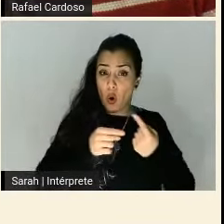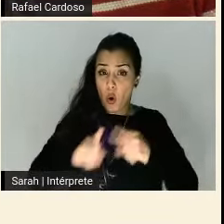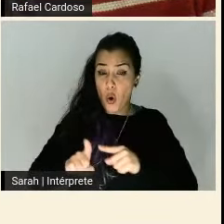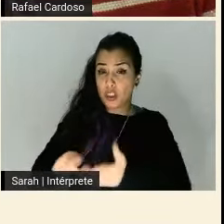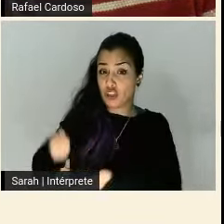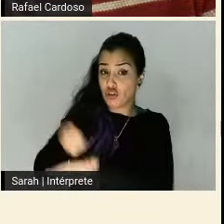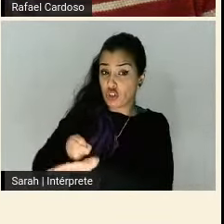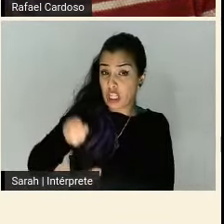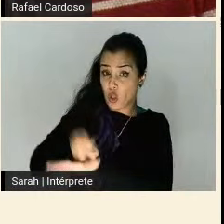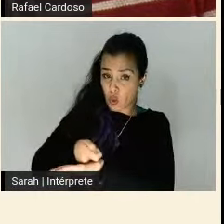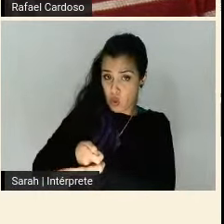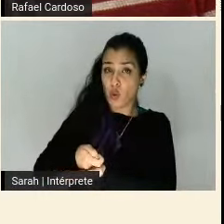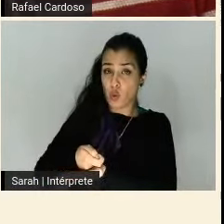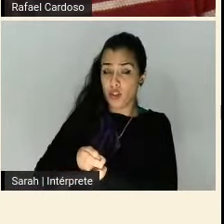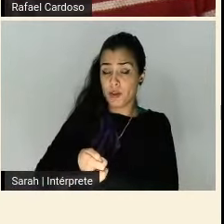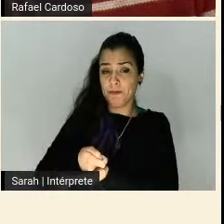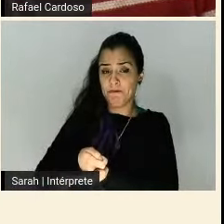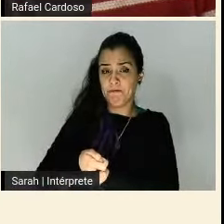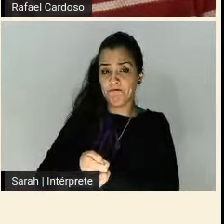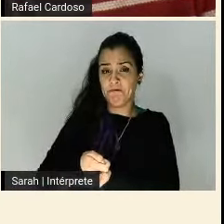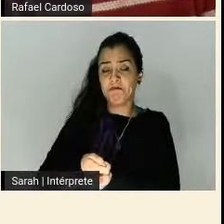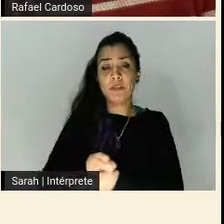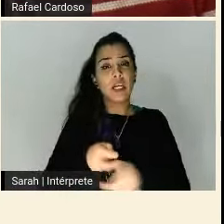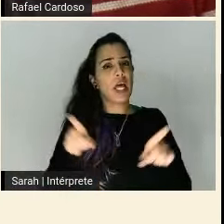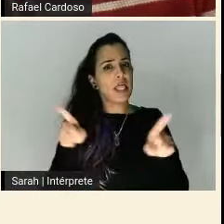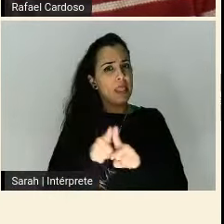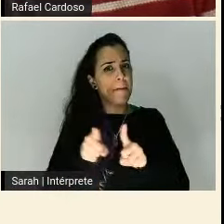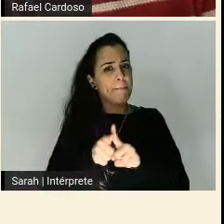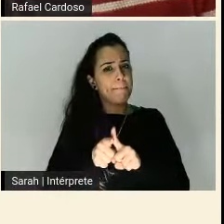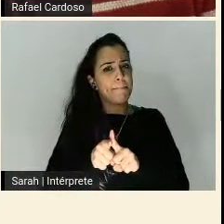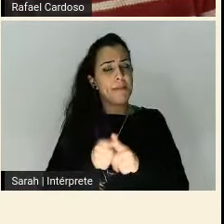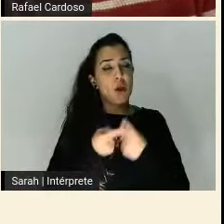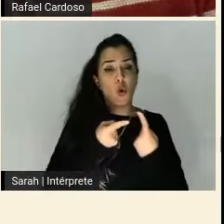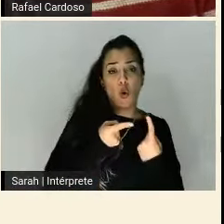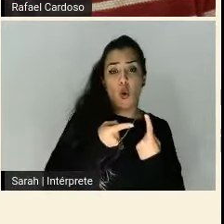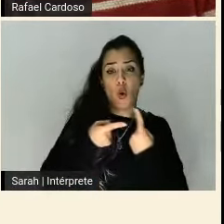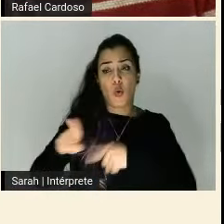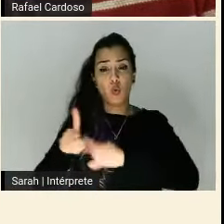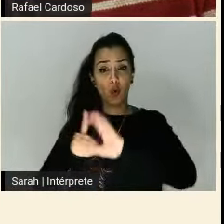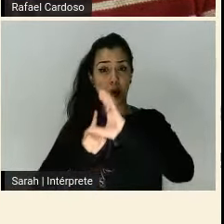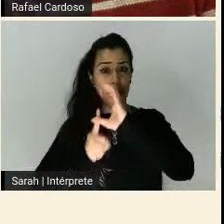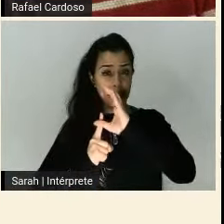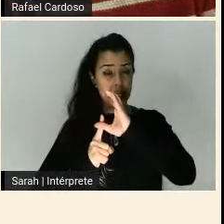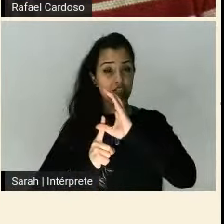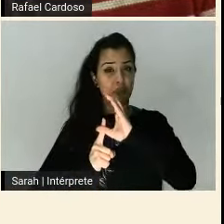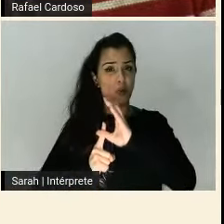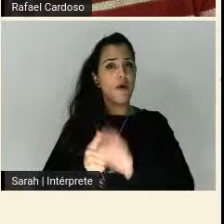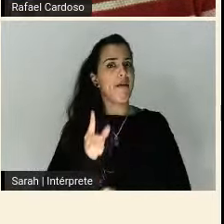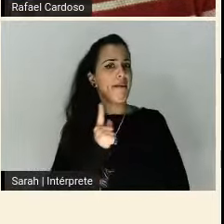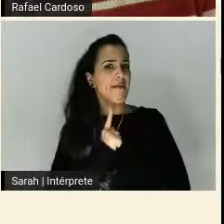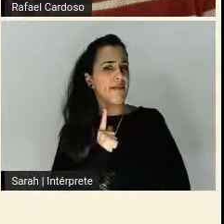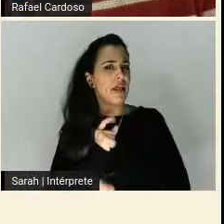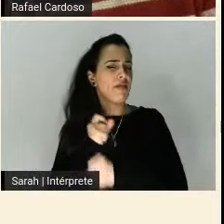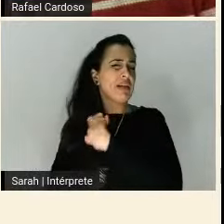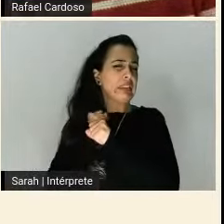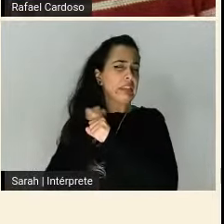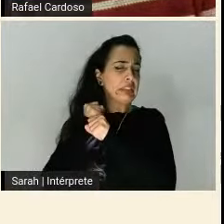de saída, e igualmente contra sua oposição comunista, que após anos de clandestinidade e